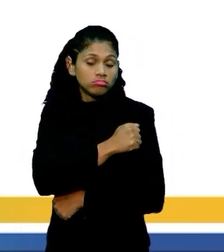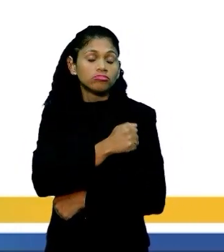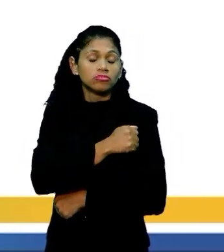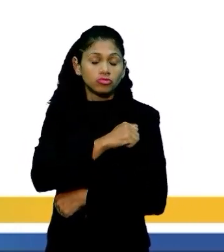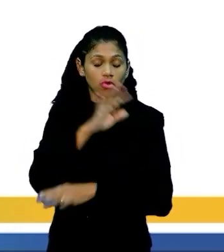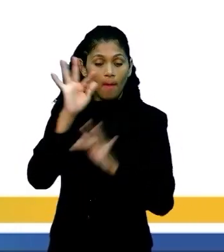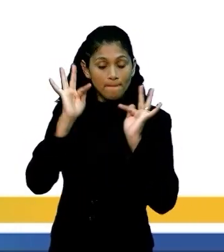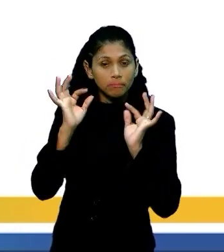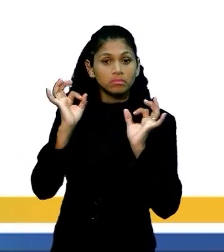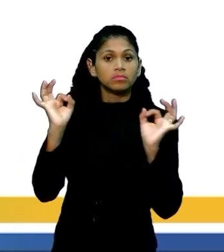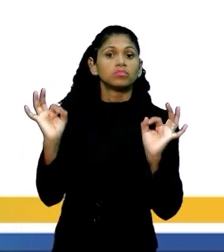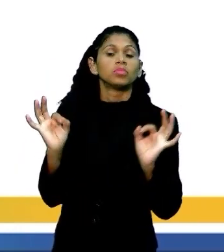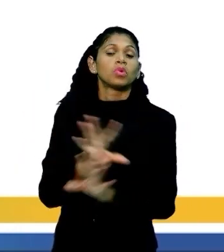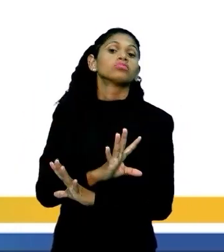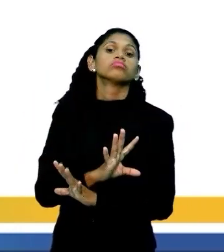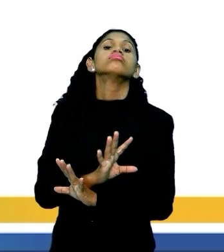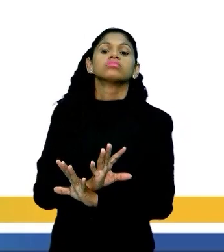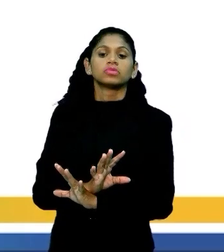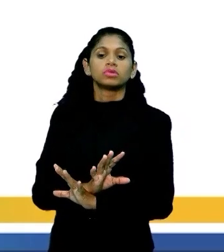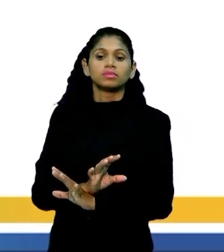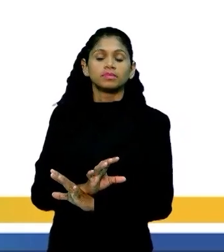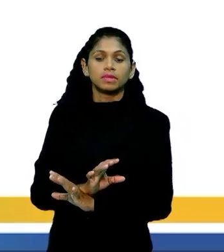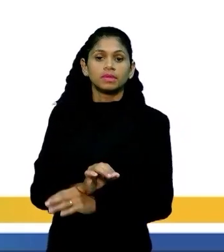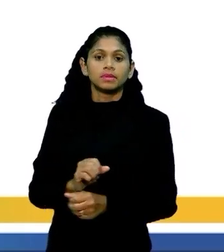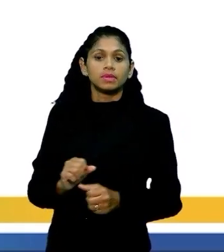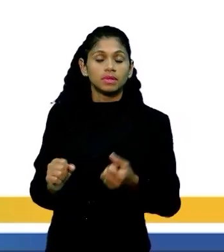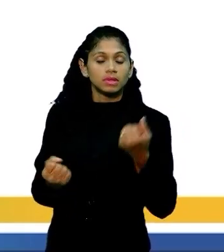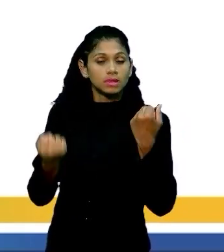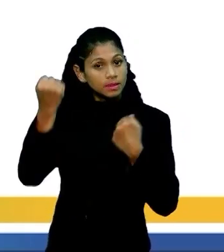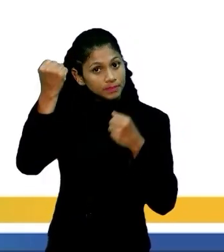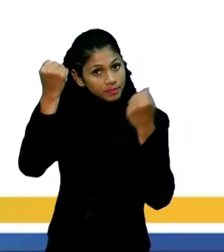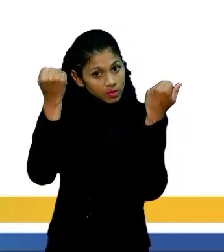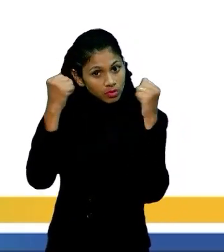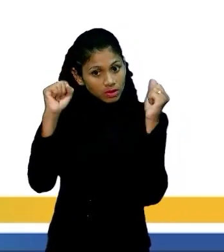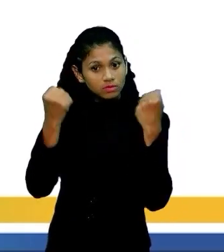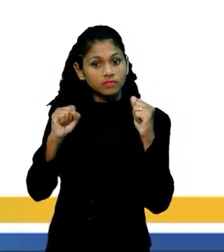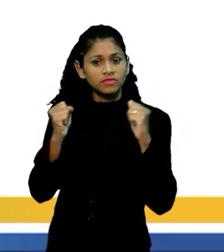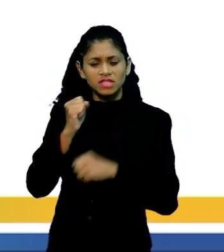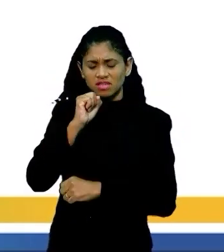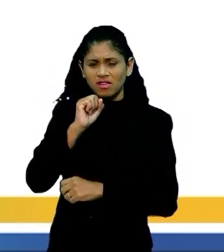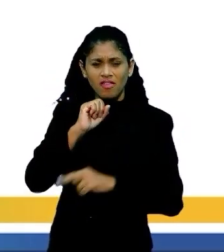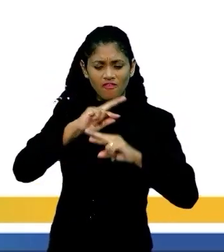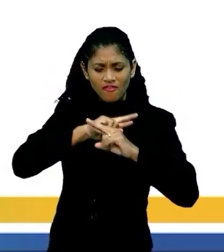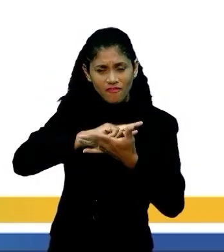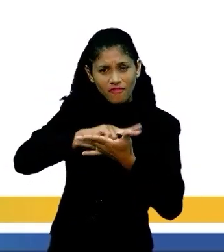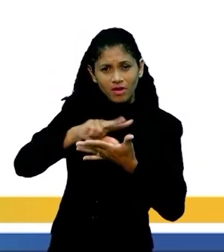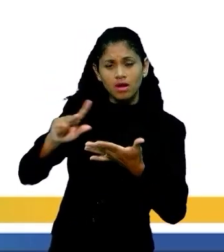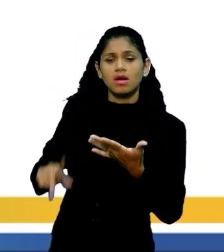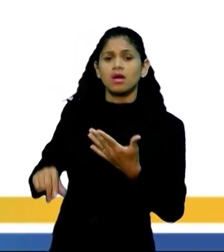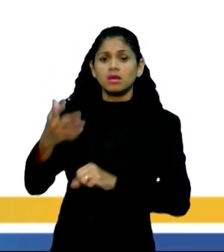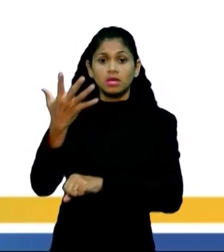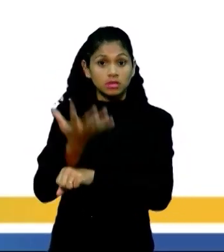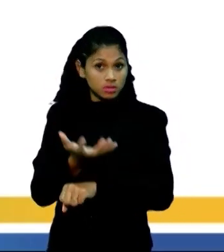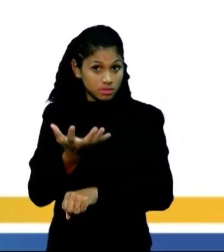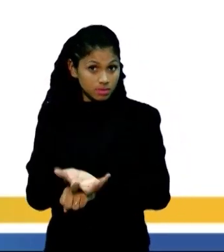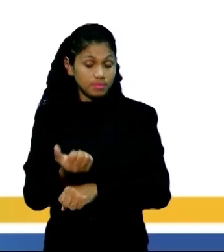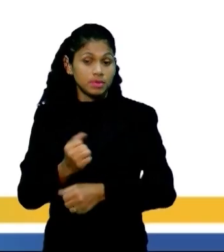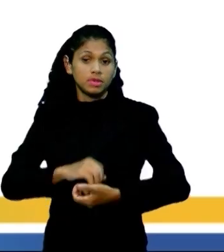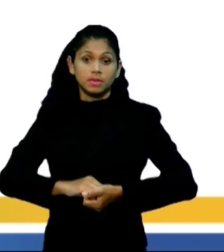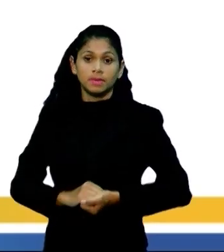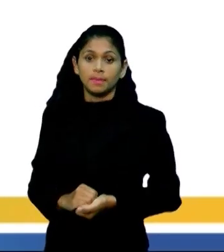envolvem diferentes disciplinas inclusive educação física pois essa também está contemplada no ENEM